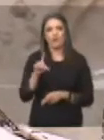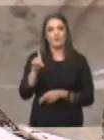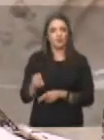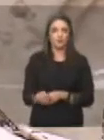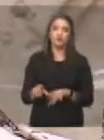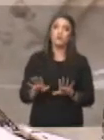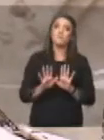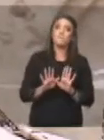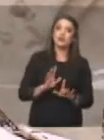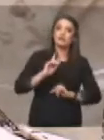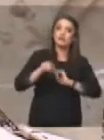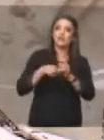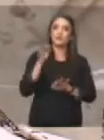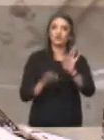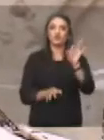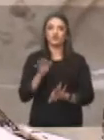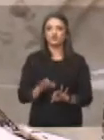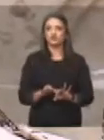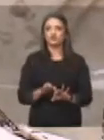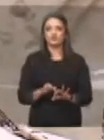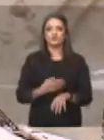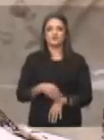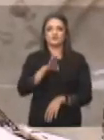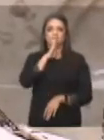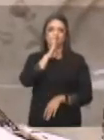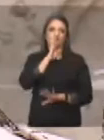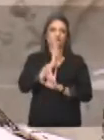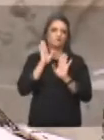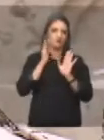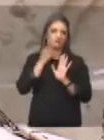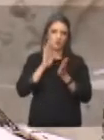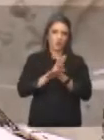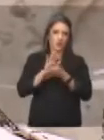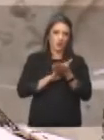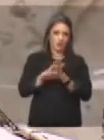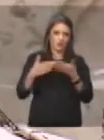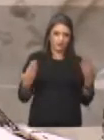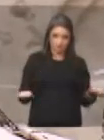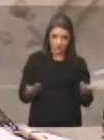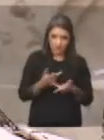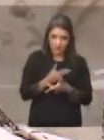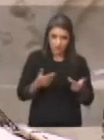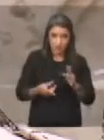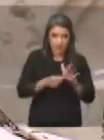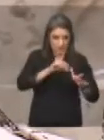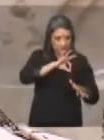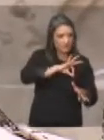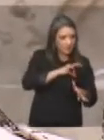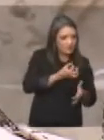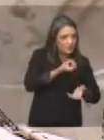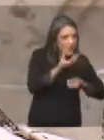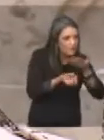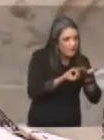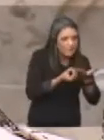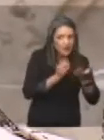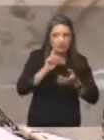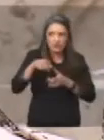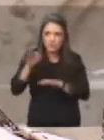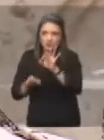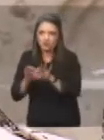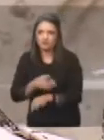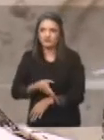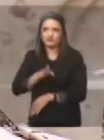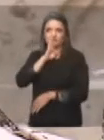Todavia, depois em juízo, não confirmou mais o teor de suas afirmações que fez perante a polícia. A testemunha, as demais